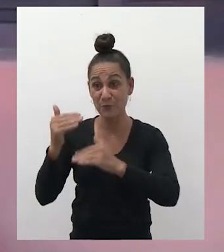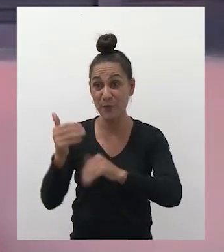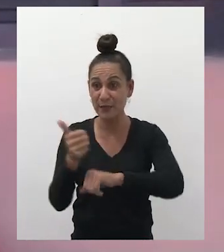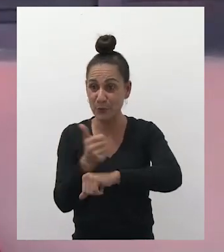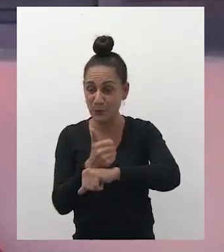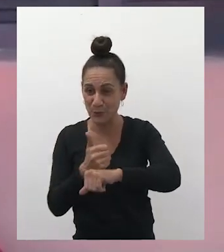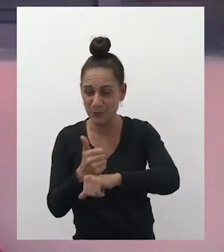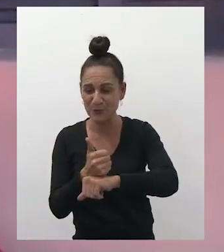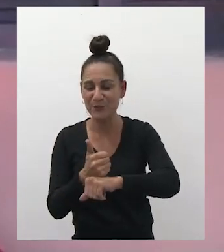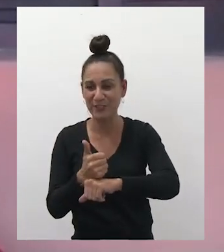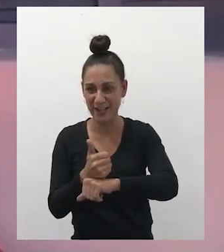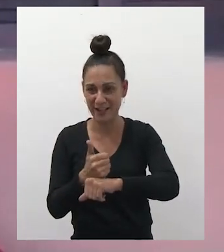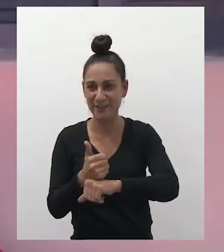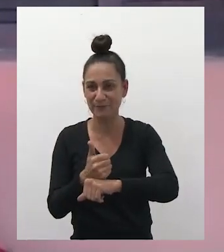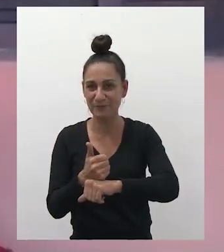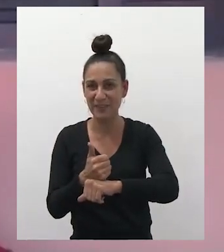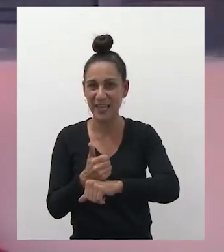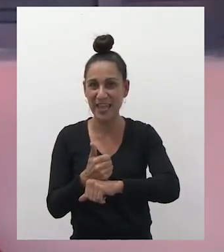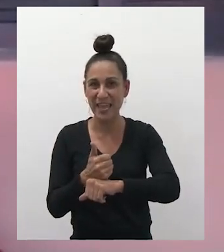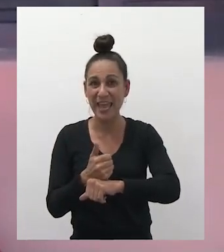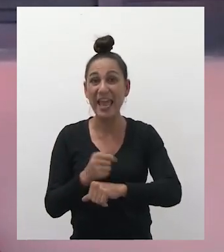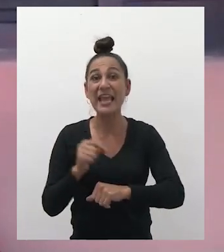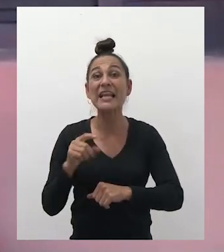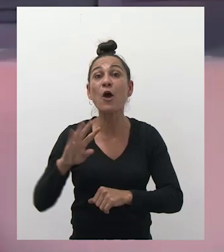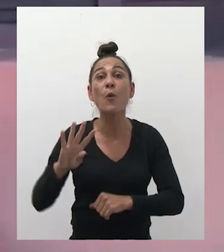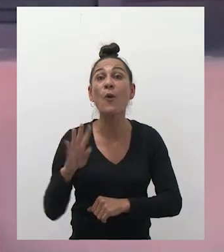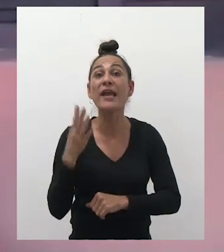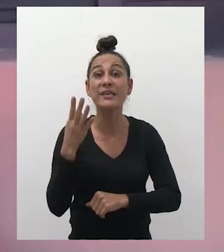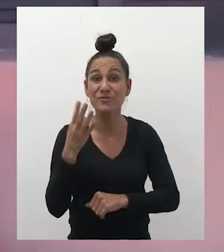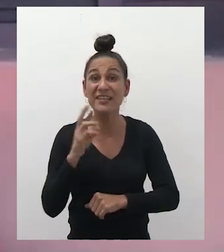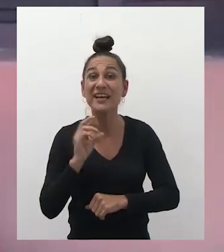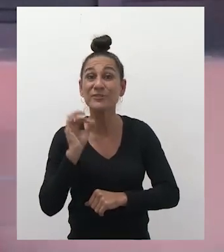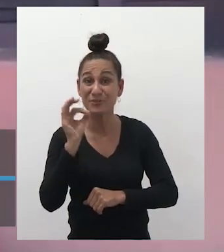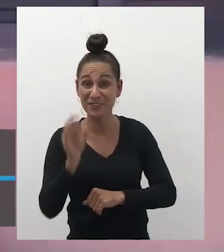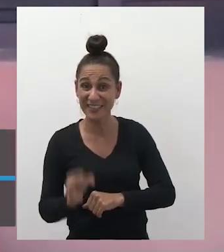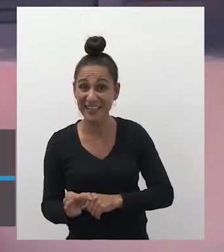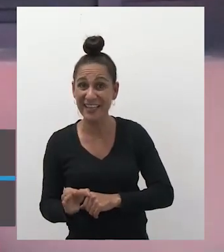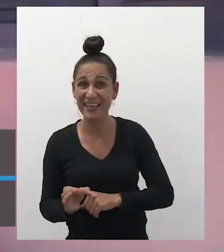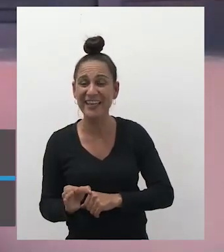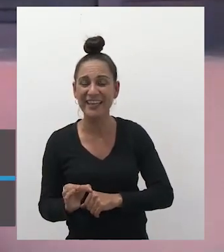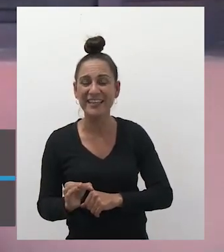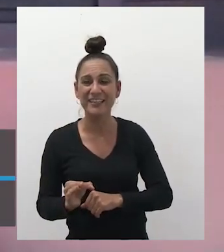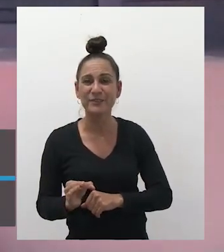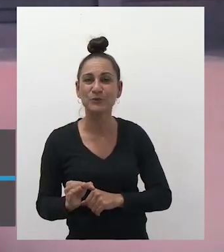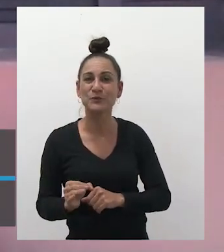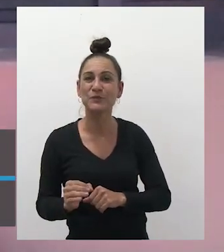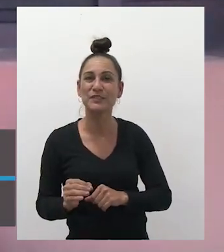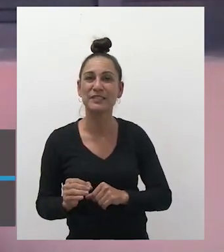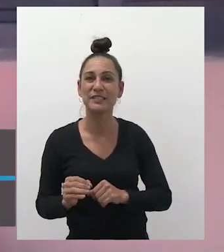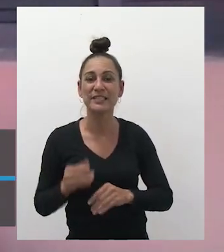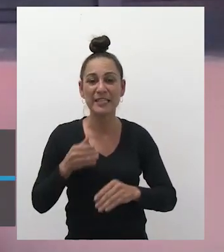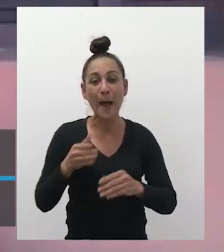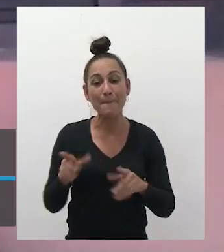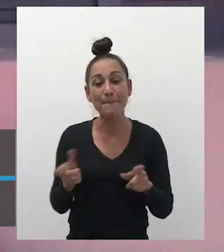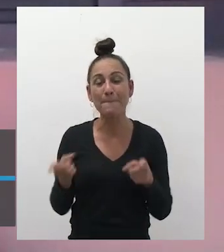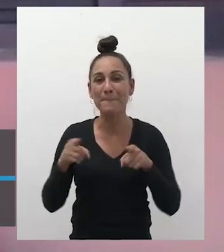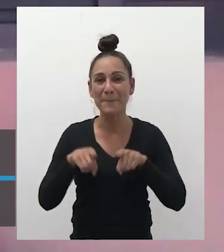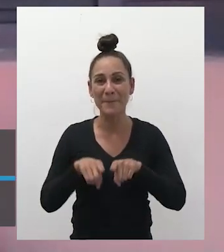profissional. Ele é o resultado, esse programa, né? É resultado da